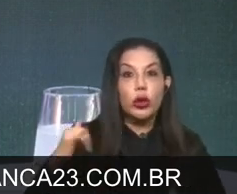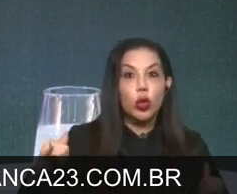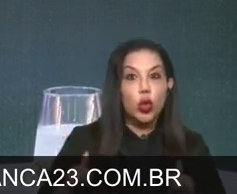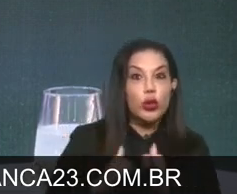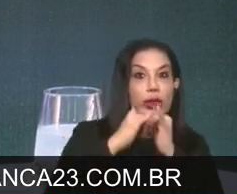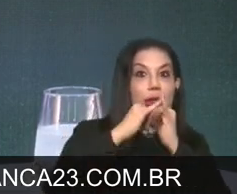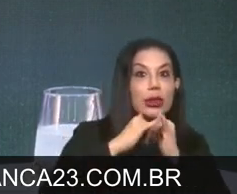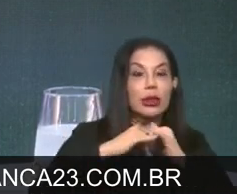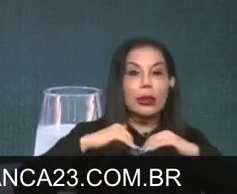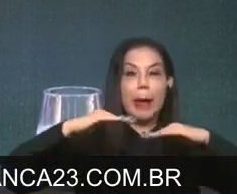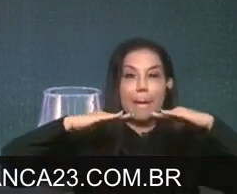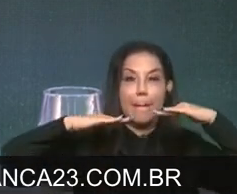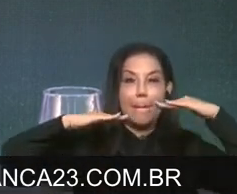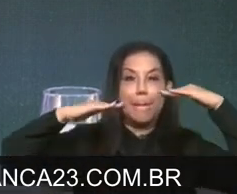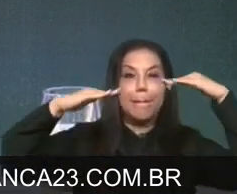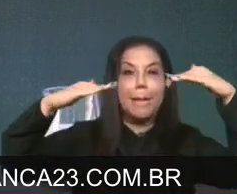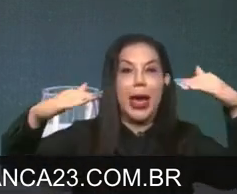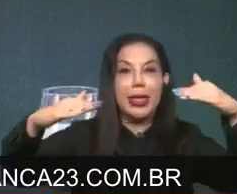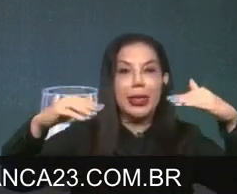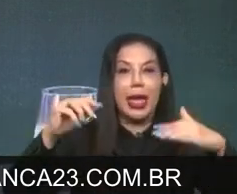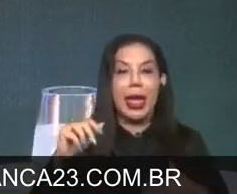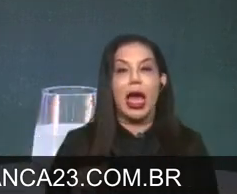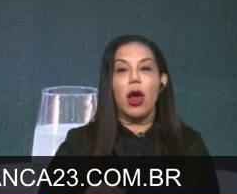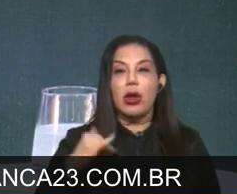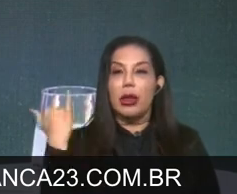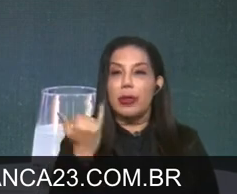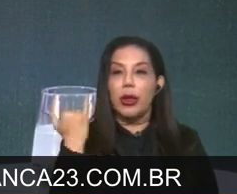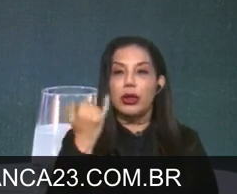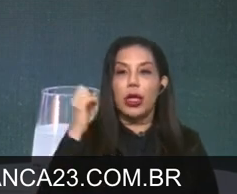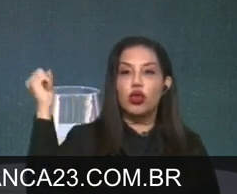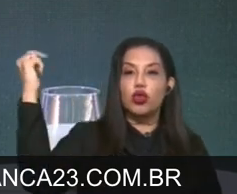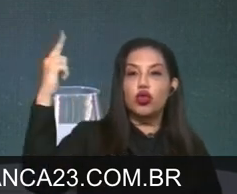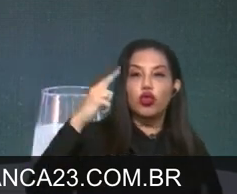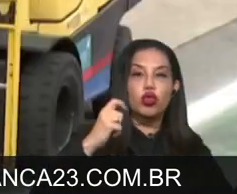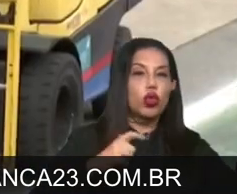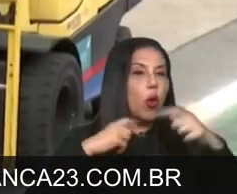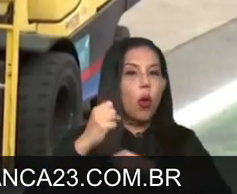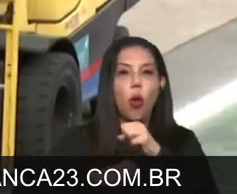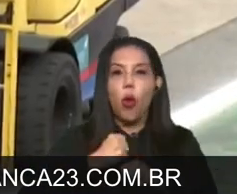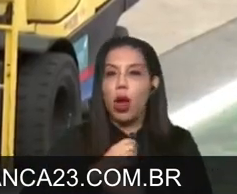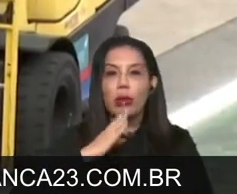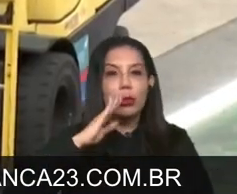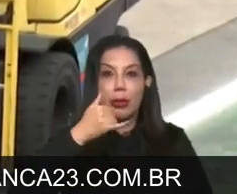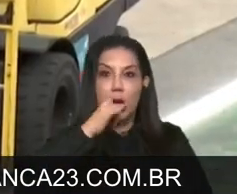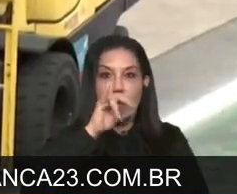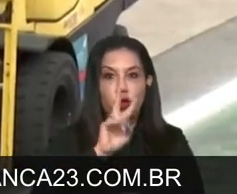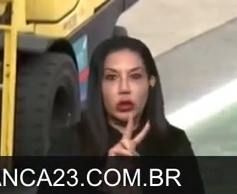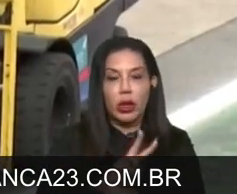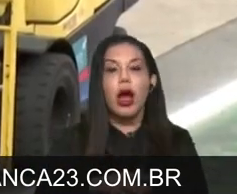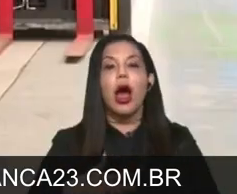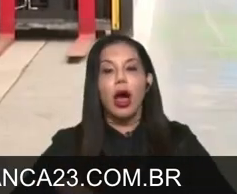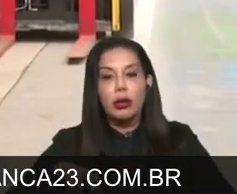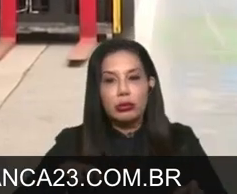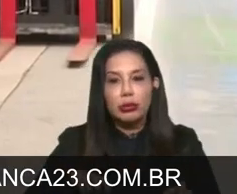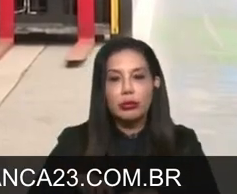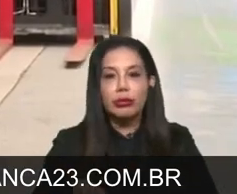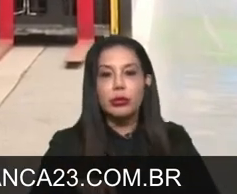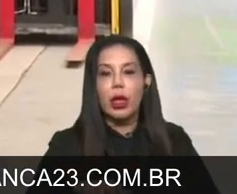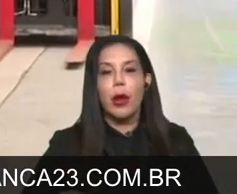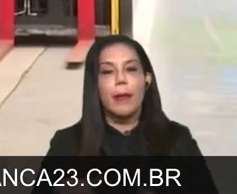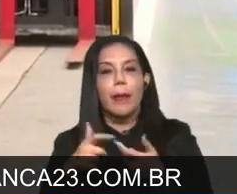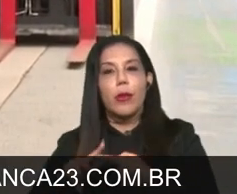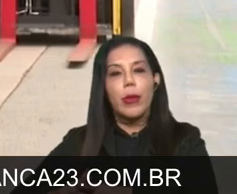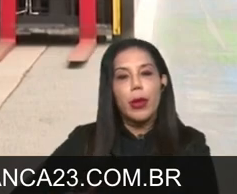de painéis fotovoltaicos dentro de Interlagos, gerando energia o ano todo. No autódromo de Interlagos foram feitas melhorias